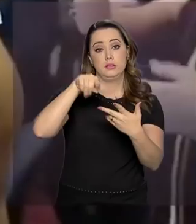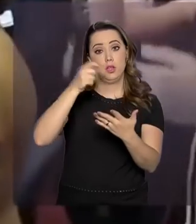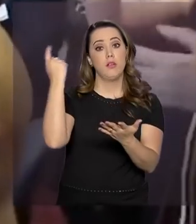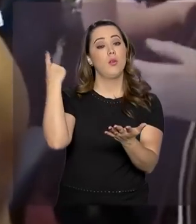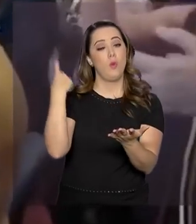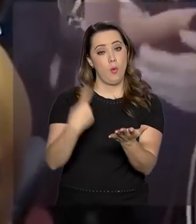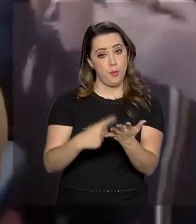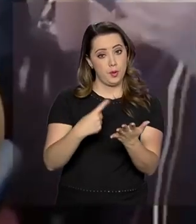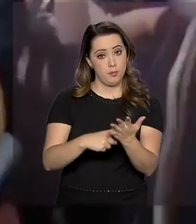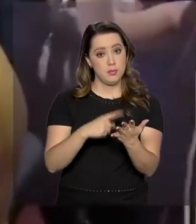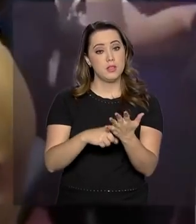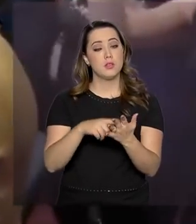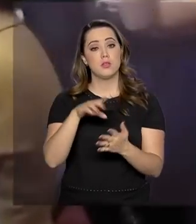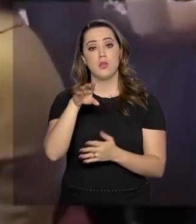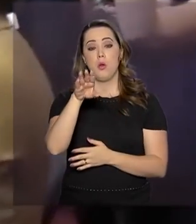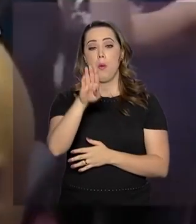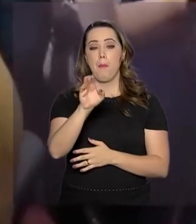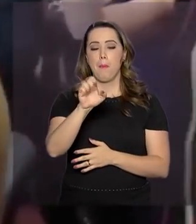Bruxelas, na Bélgica.